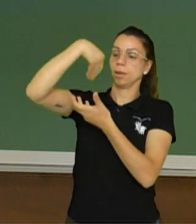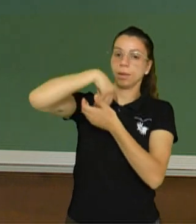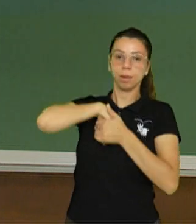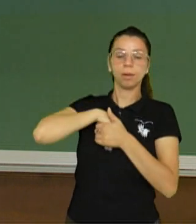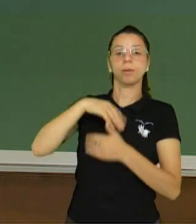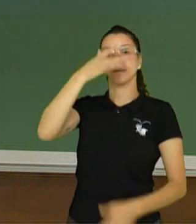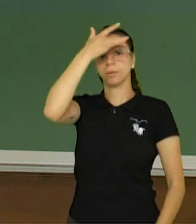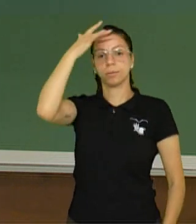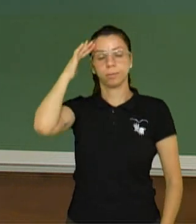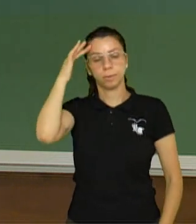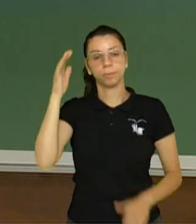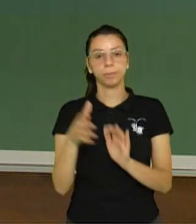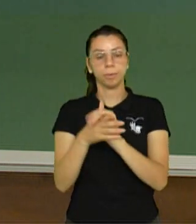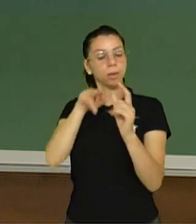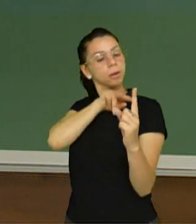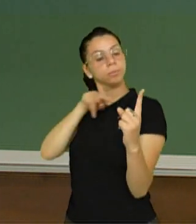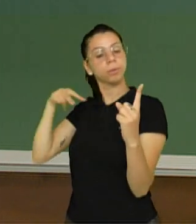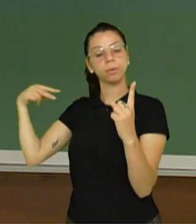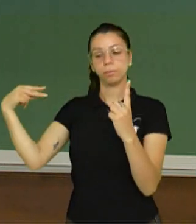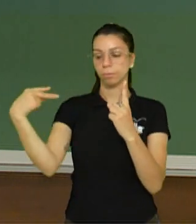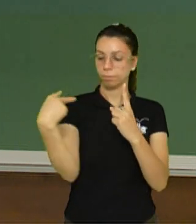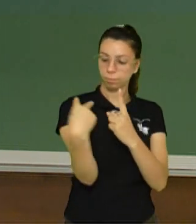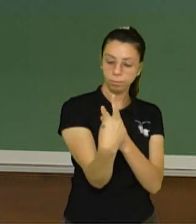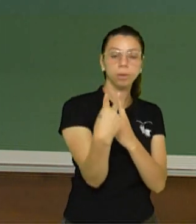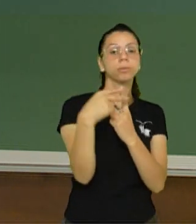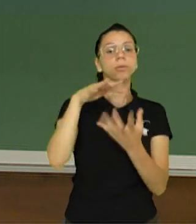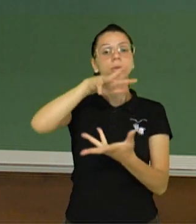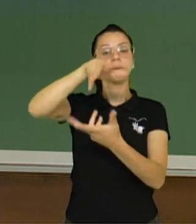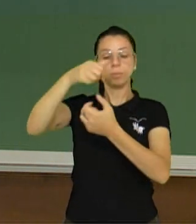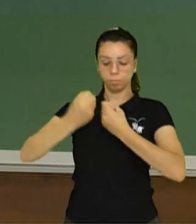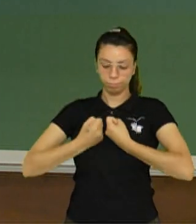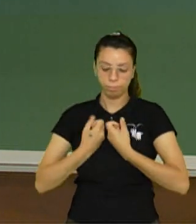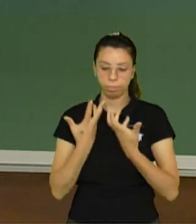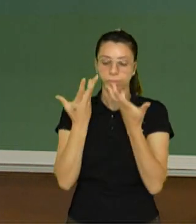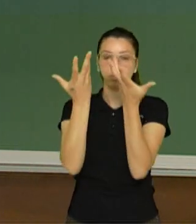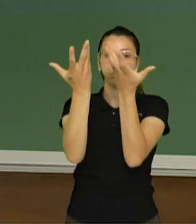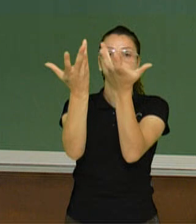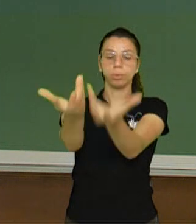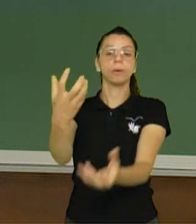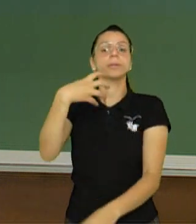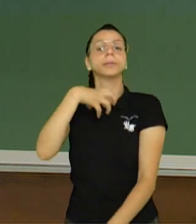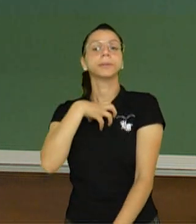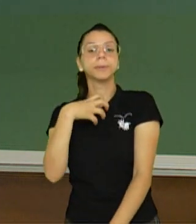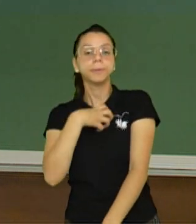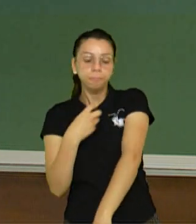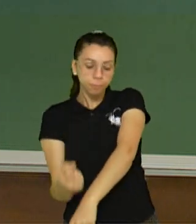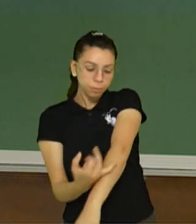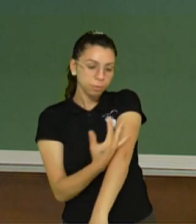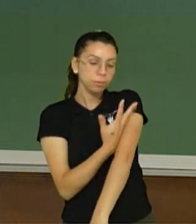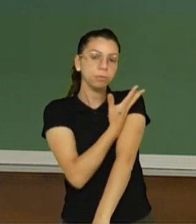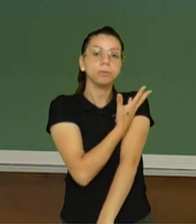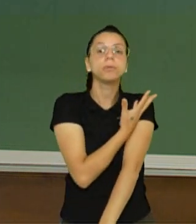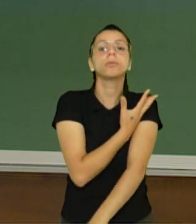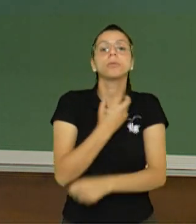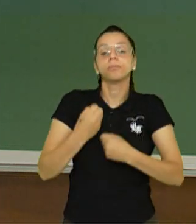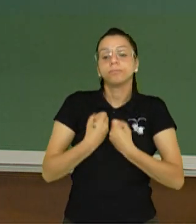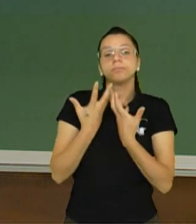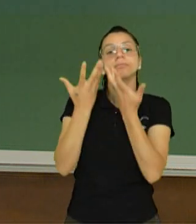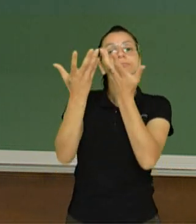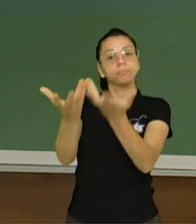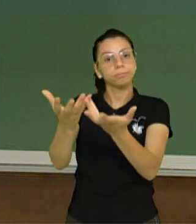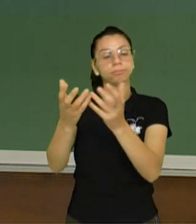sujeito. A perspectiva que o sujeito tem sobre o mundo, que envolve os seus sentimentos, as suas emoções, a sua